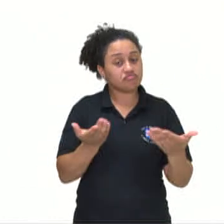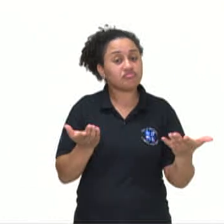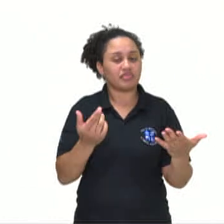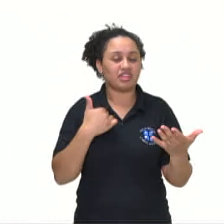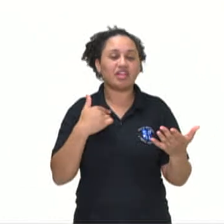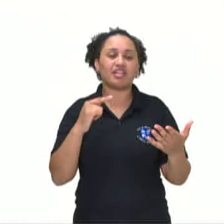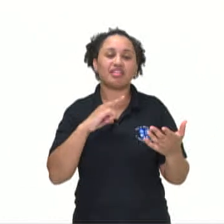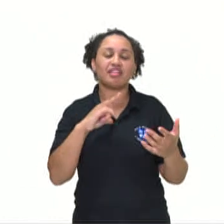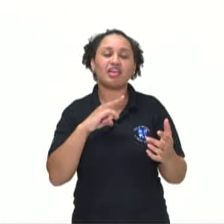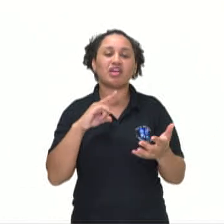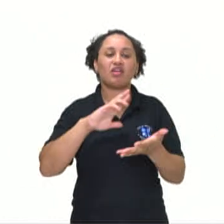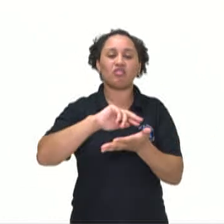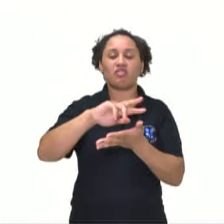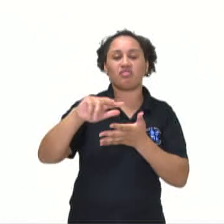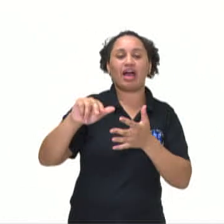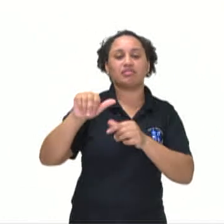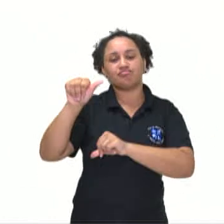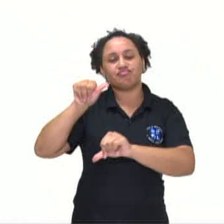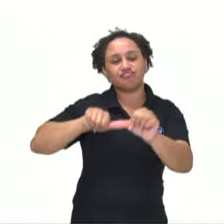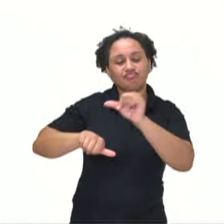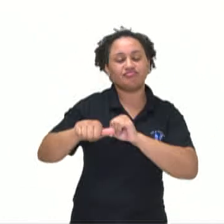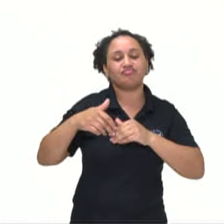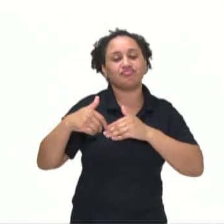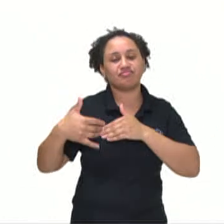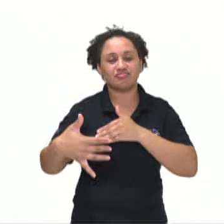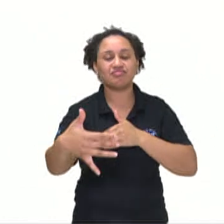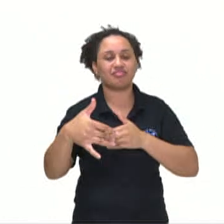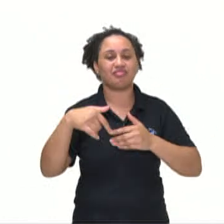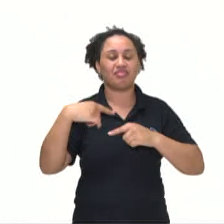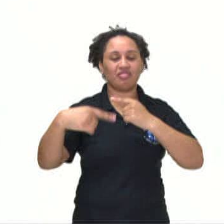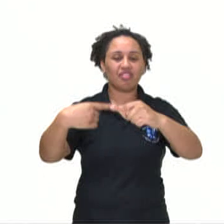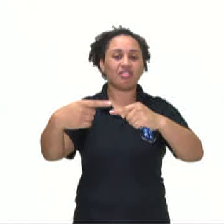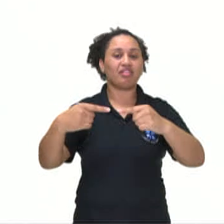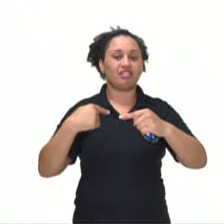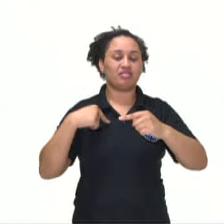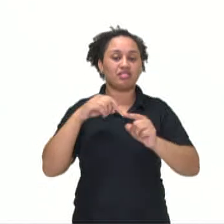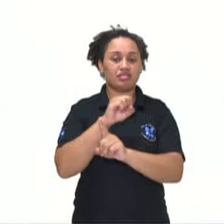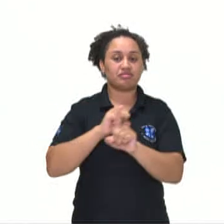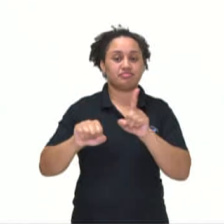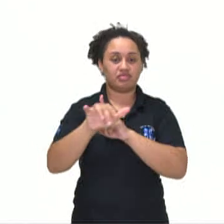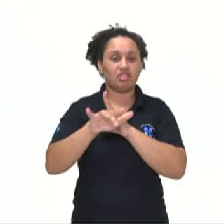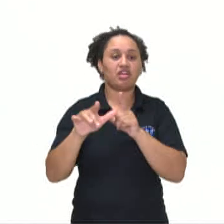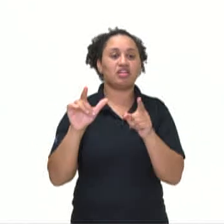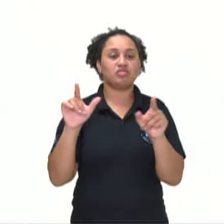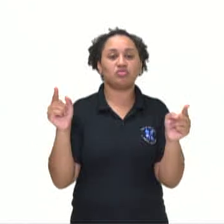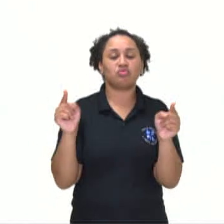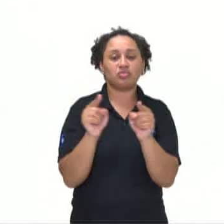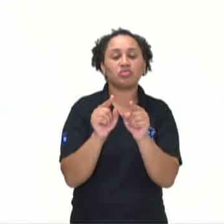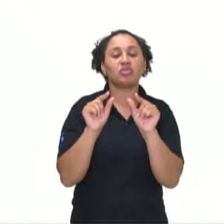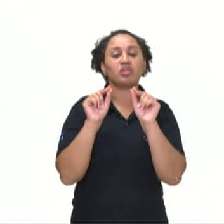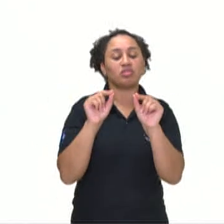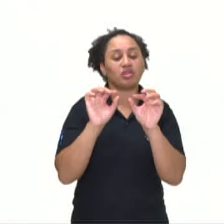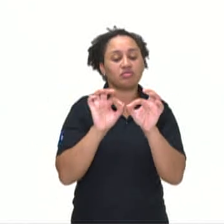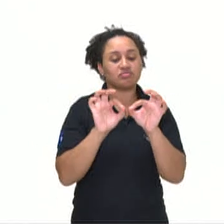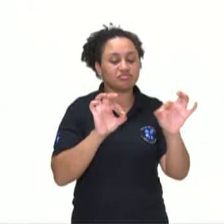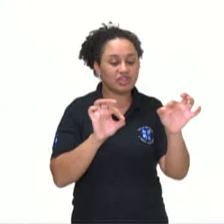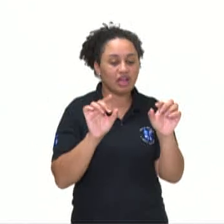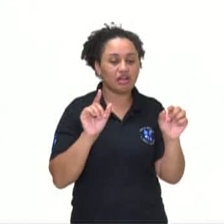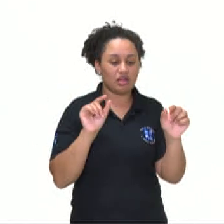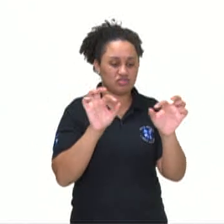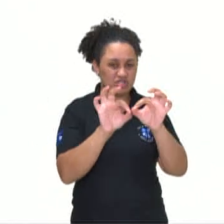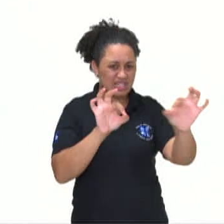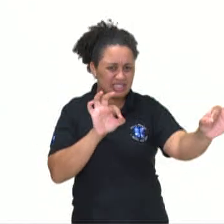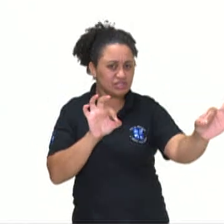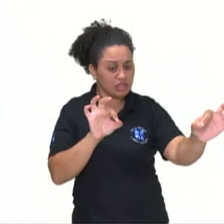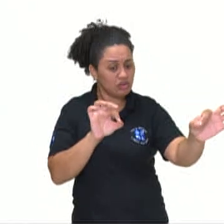sofrendo diversas transformações ao longo da evolução da sociedade, encurtando cada vez mais as distâncias entre os